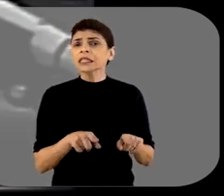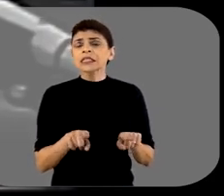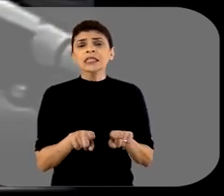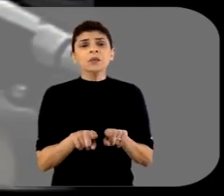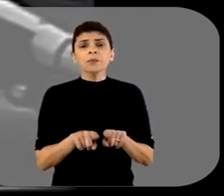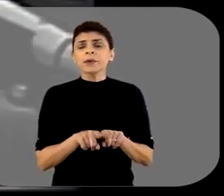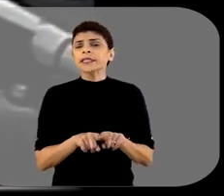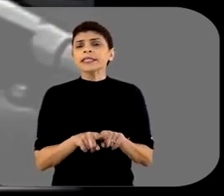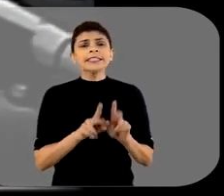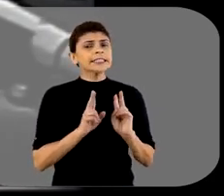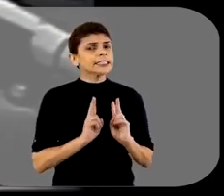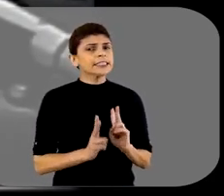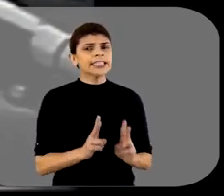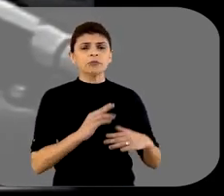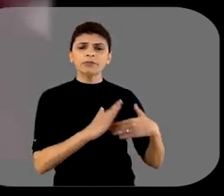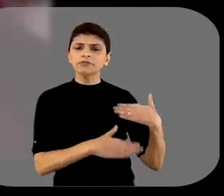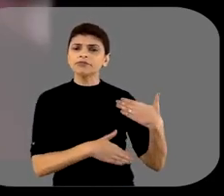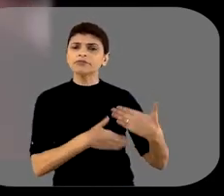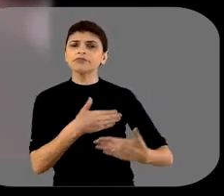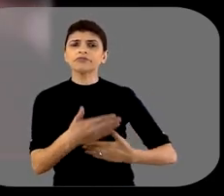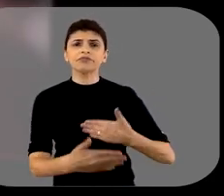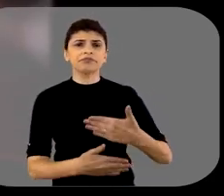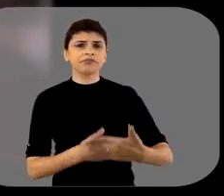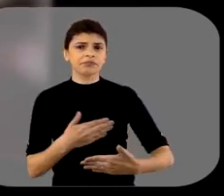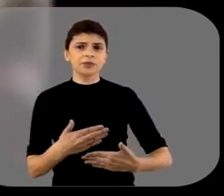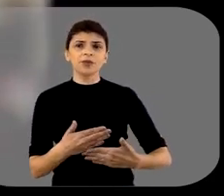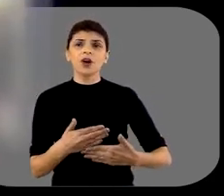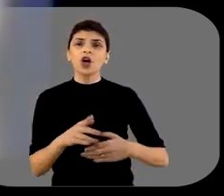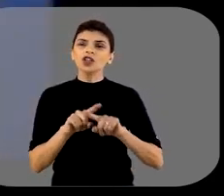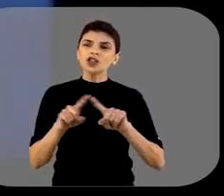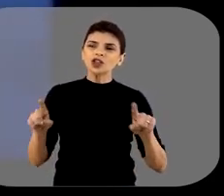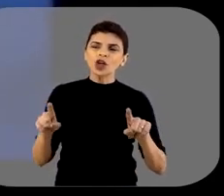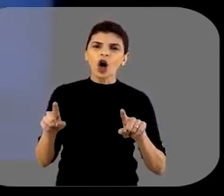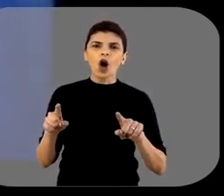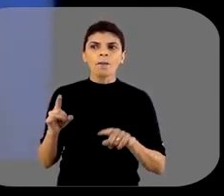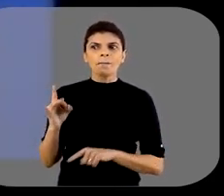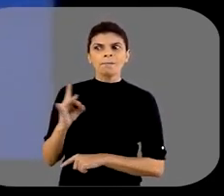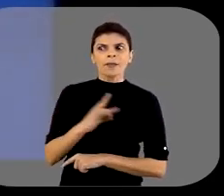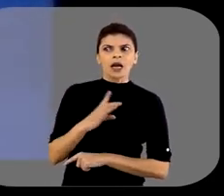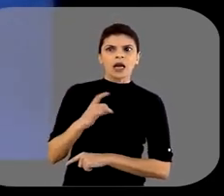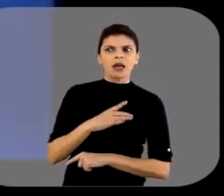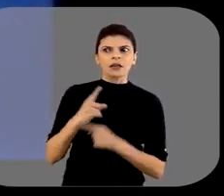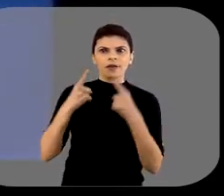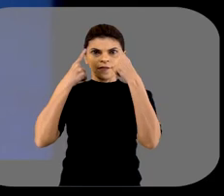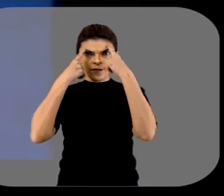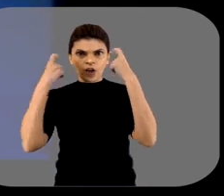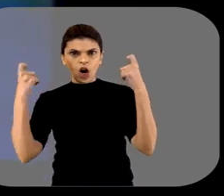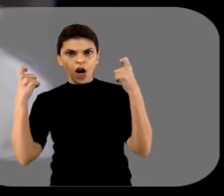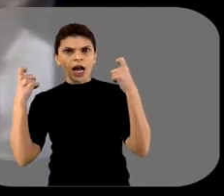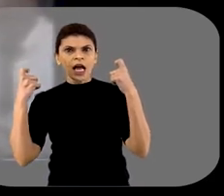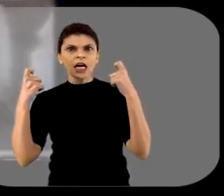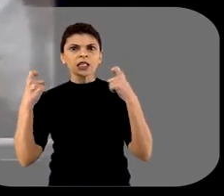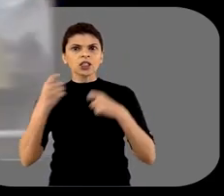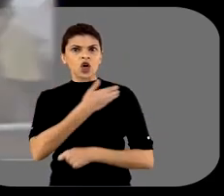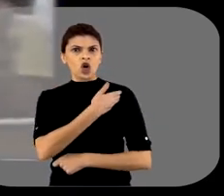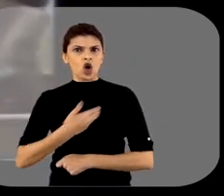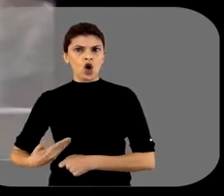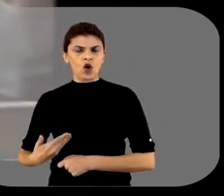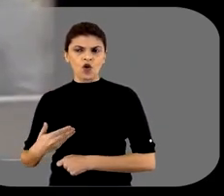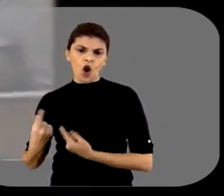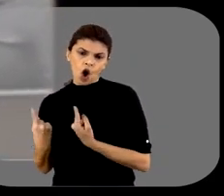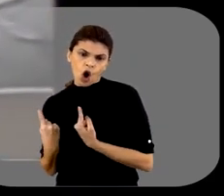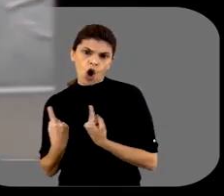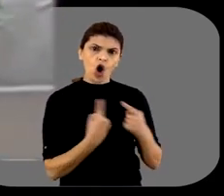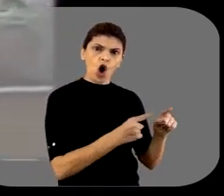todo o tempo submetido ao medo da violência de um governo contra